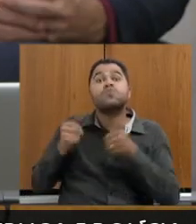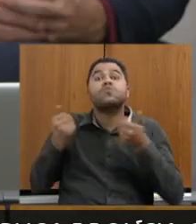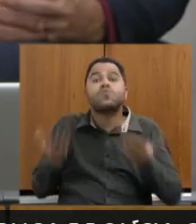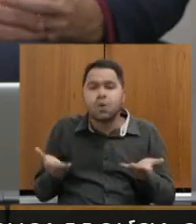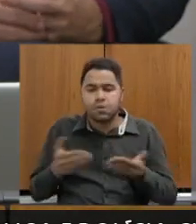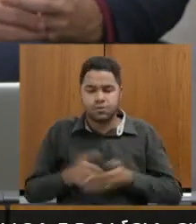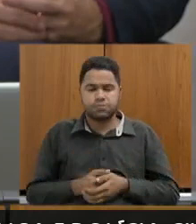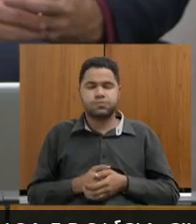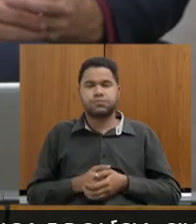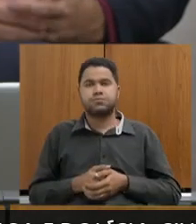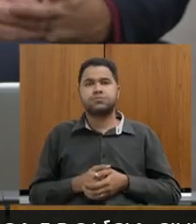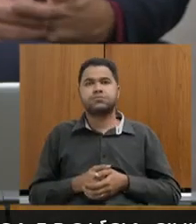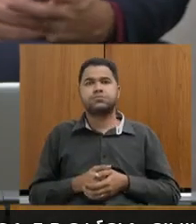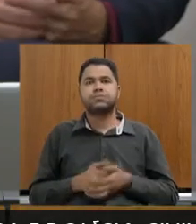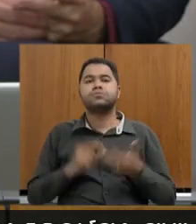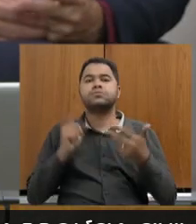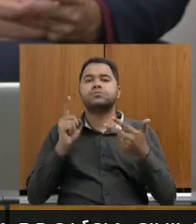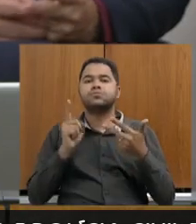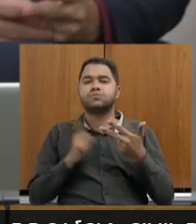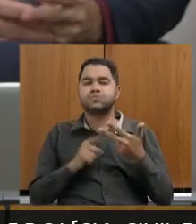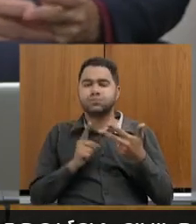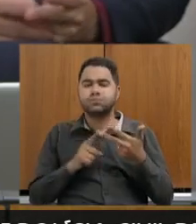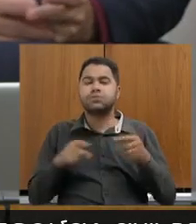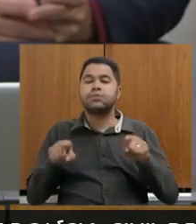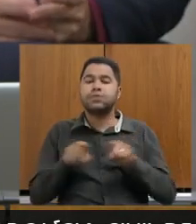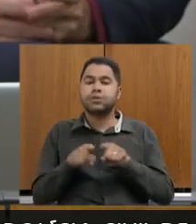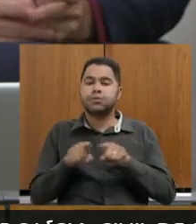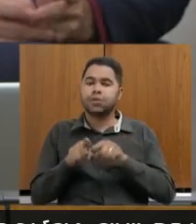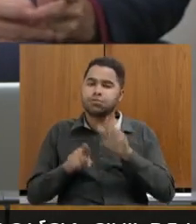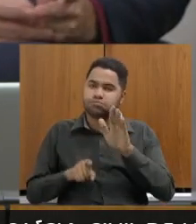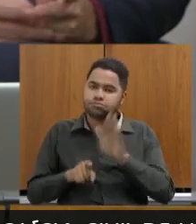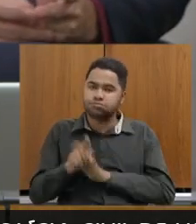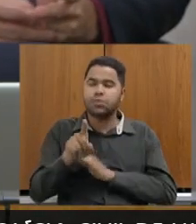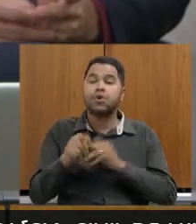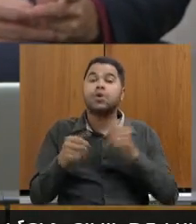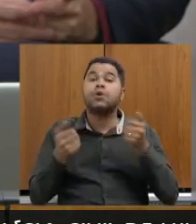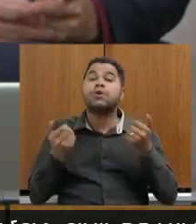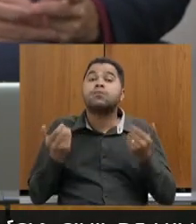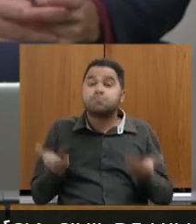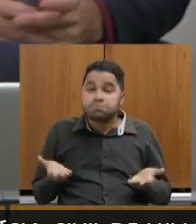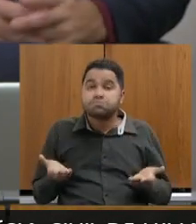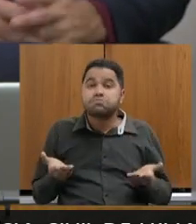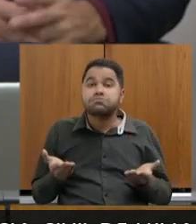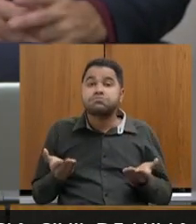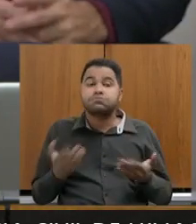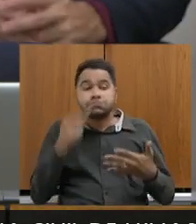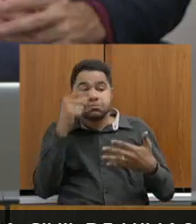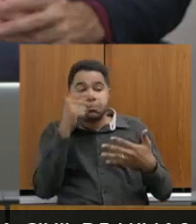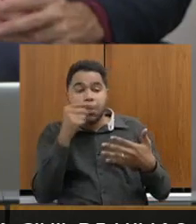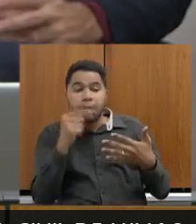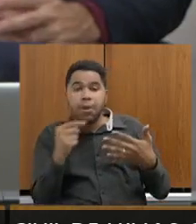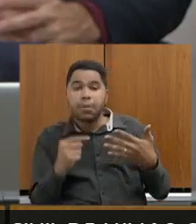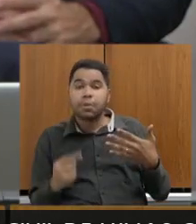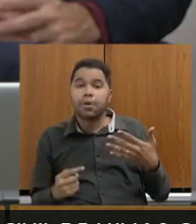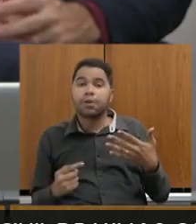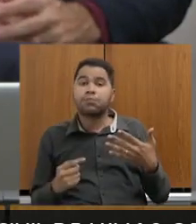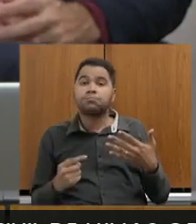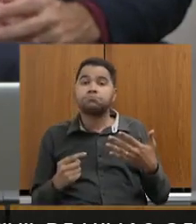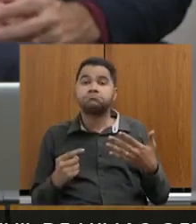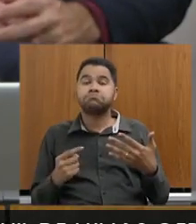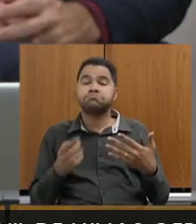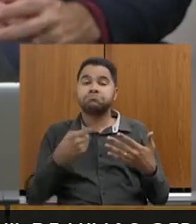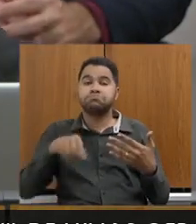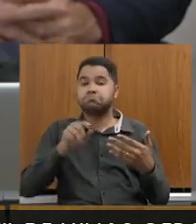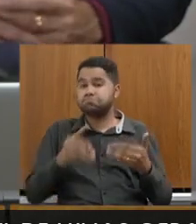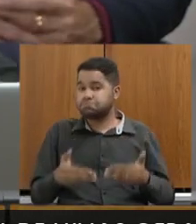e também quais são as medidas adotadas